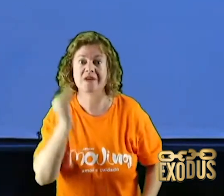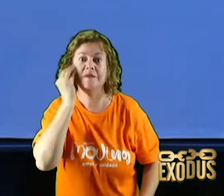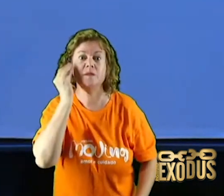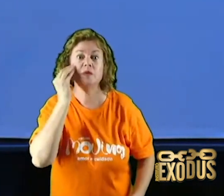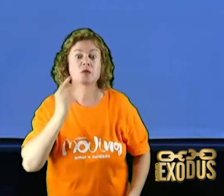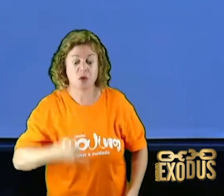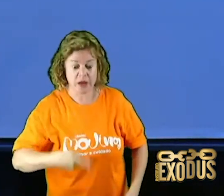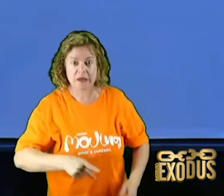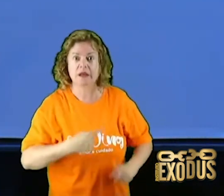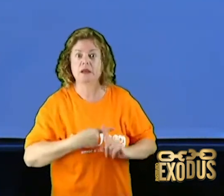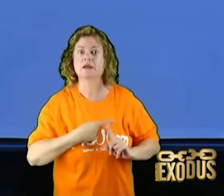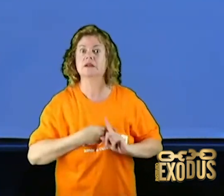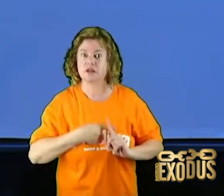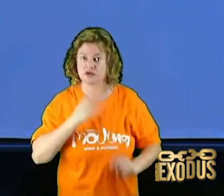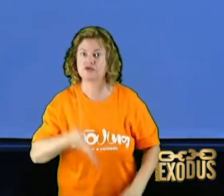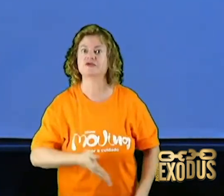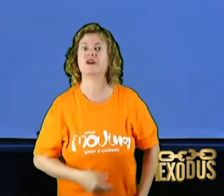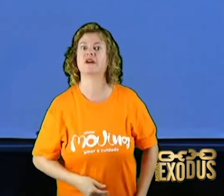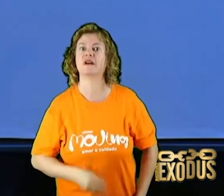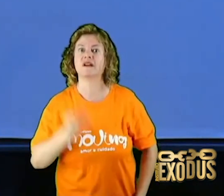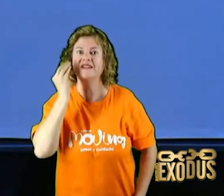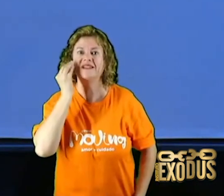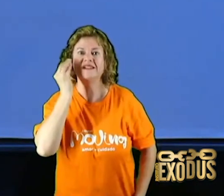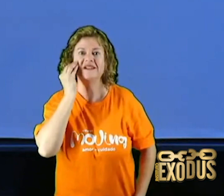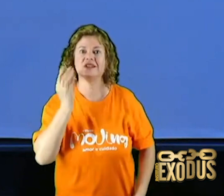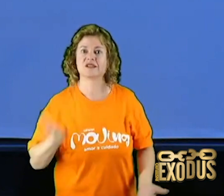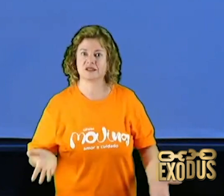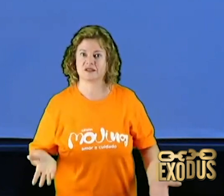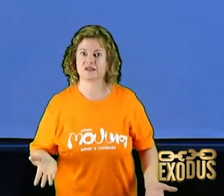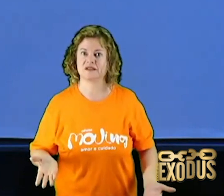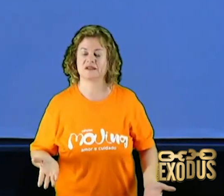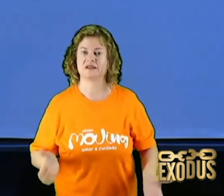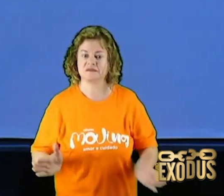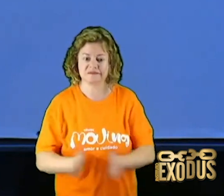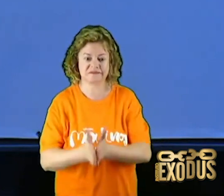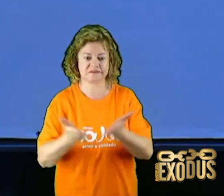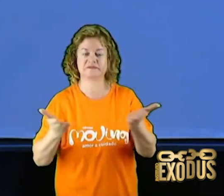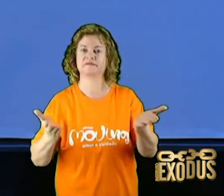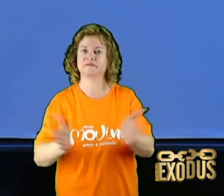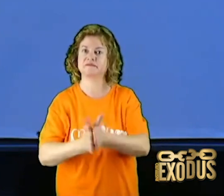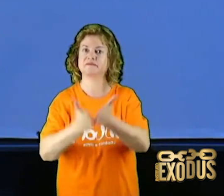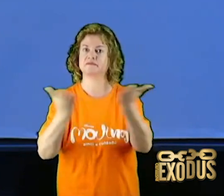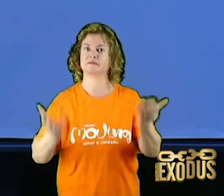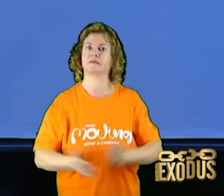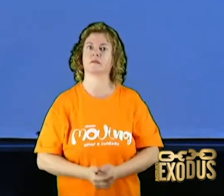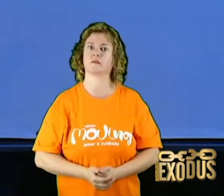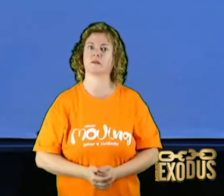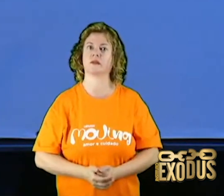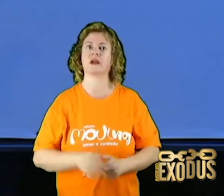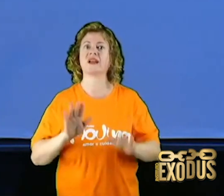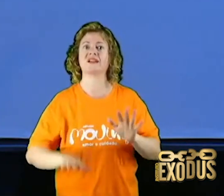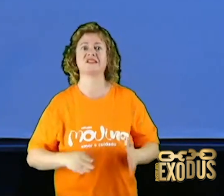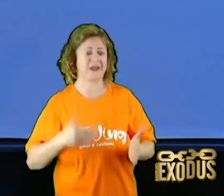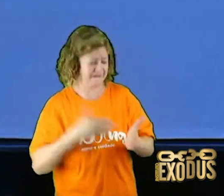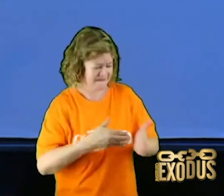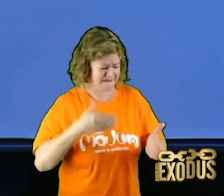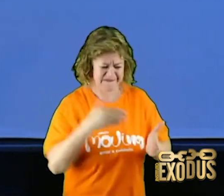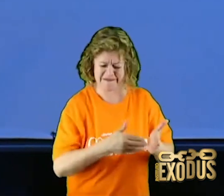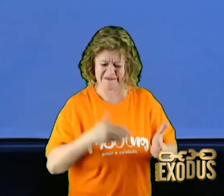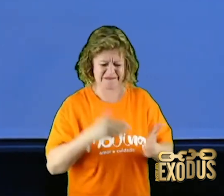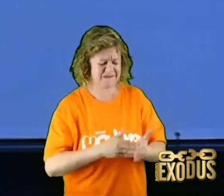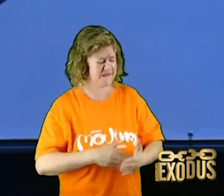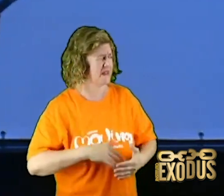ó. Teve gente que já estava numa situação e que não conseguia sair. E que só ele